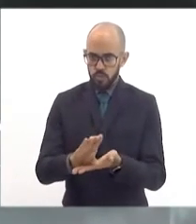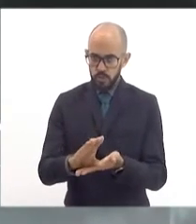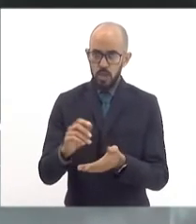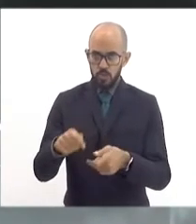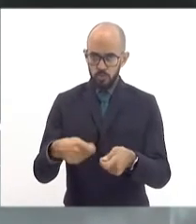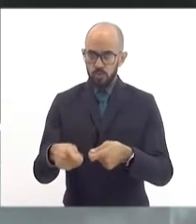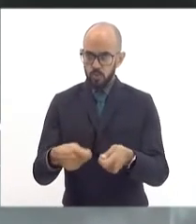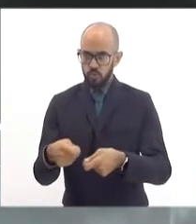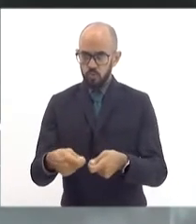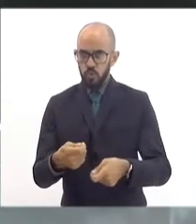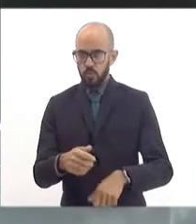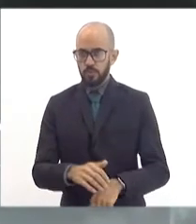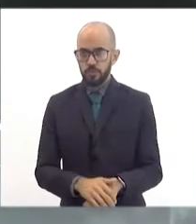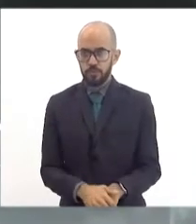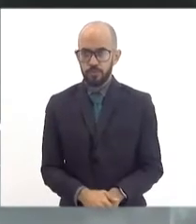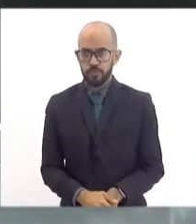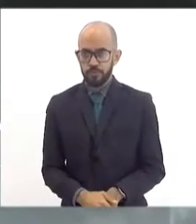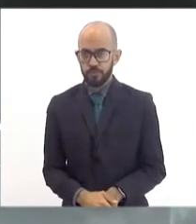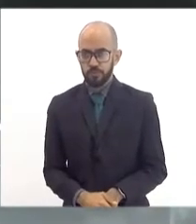E